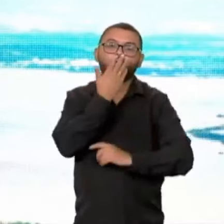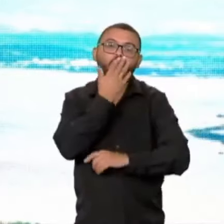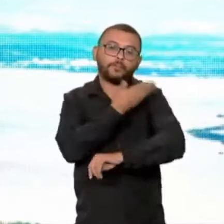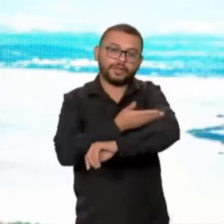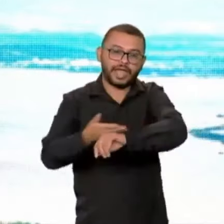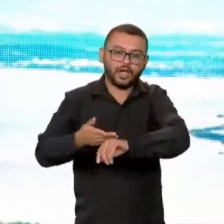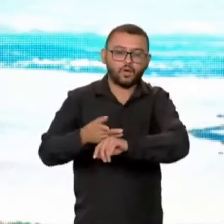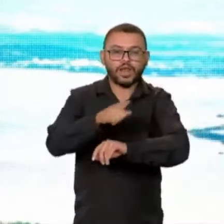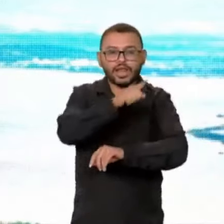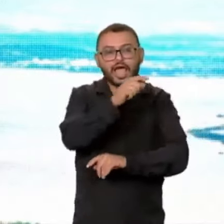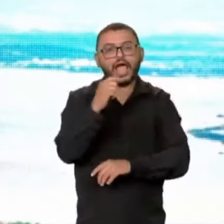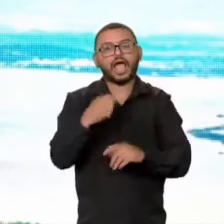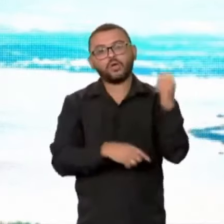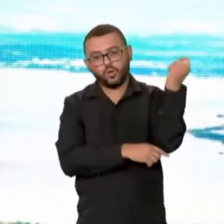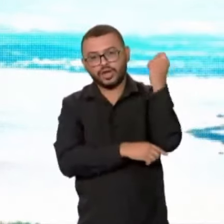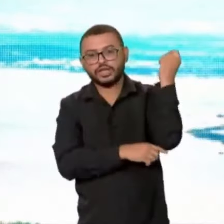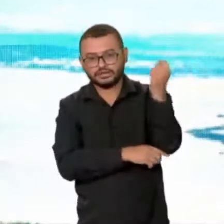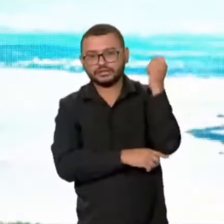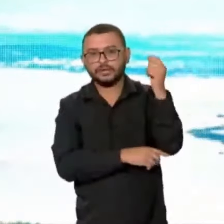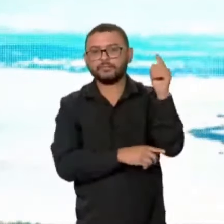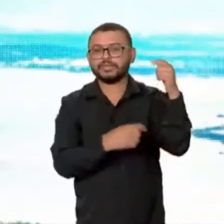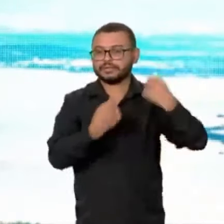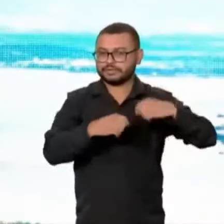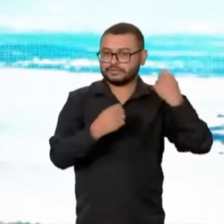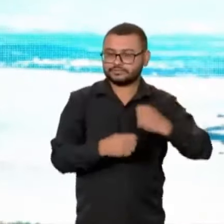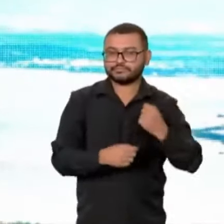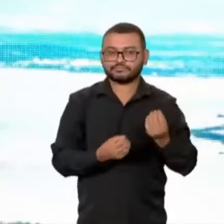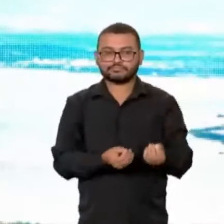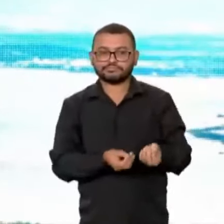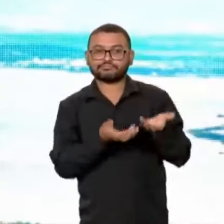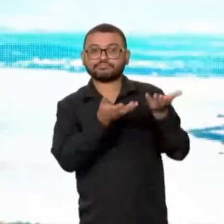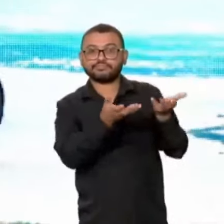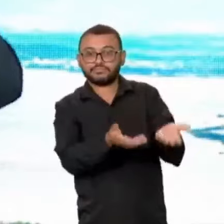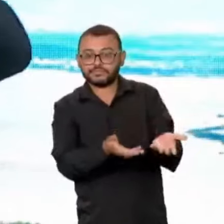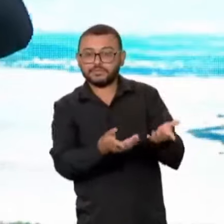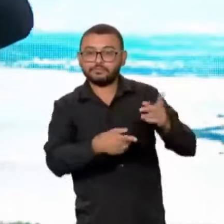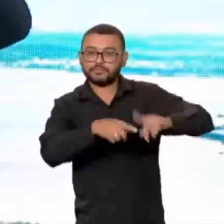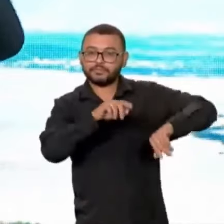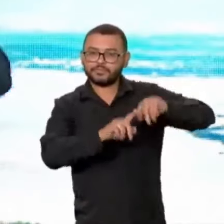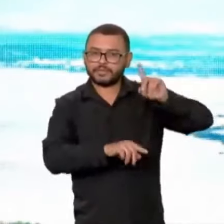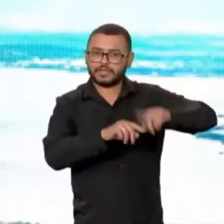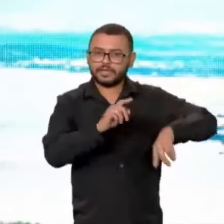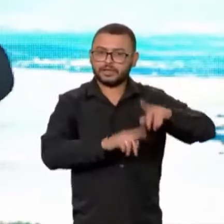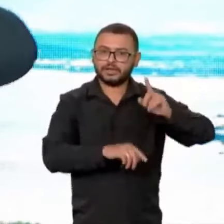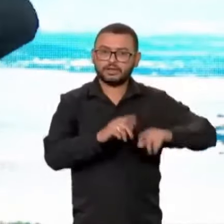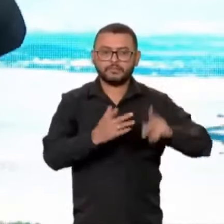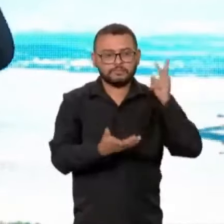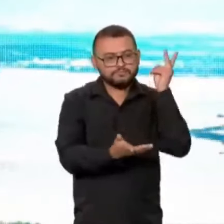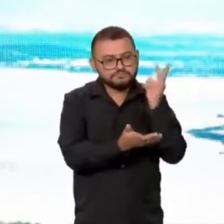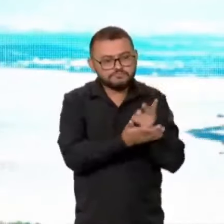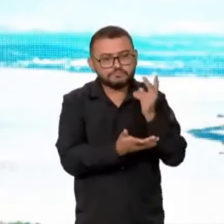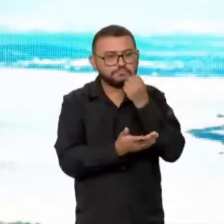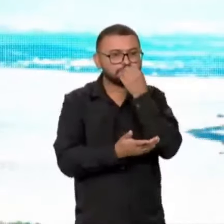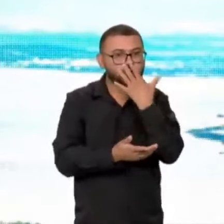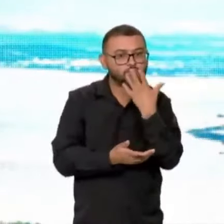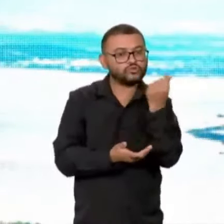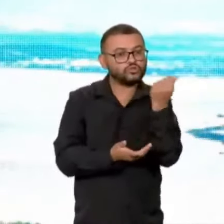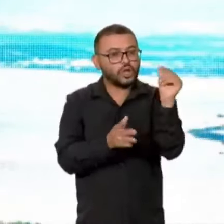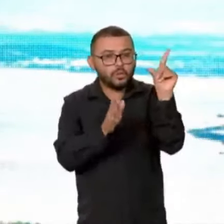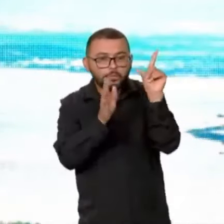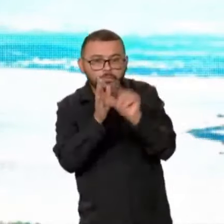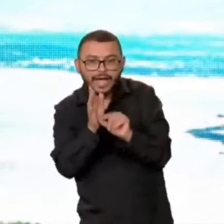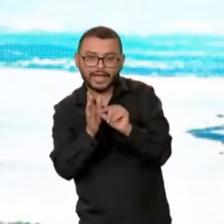Sul, as pessoas levem em conta que a gente vai ter que oferecer produtos da mesma qualidade, mas mais